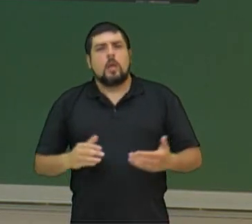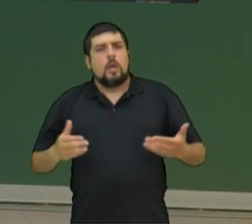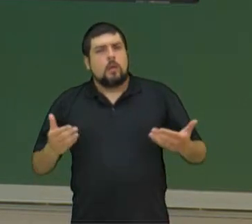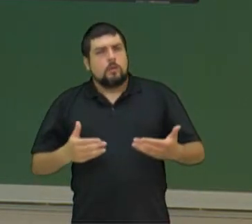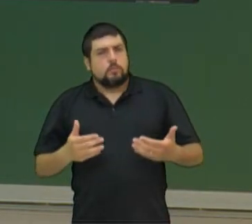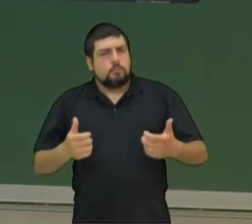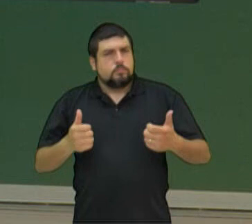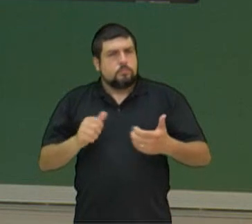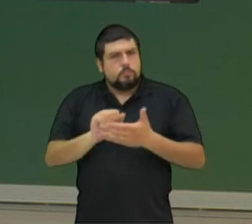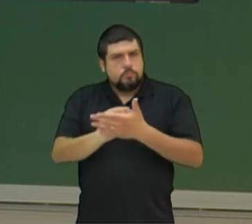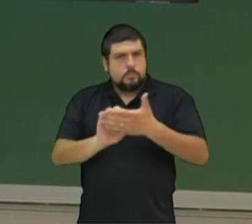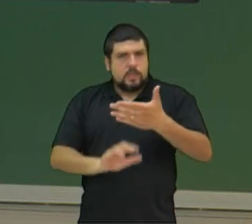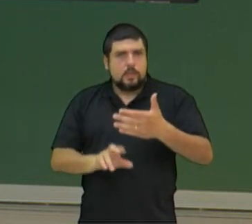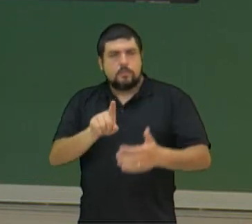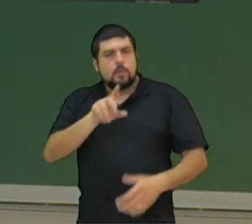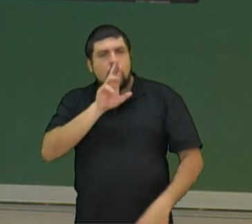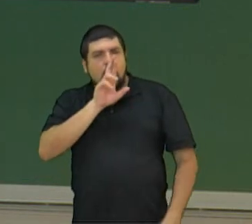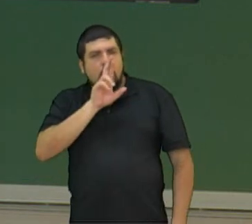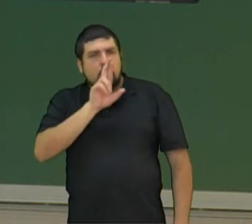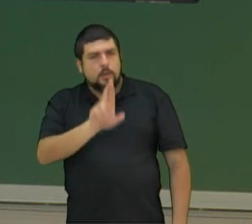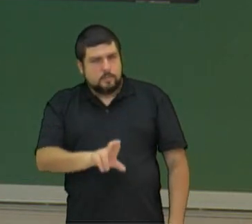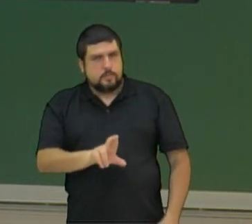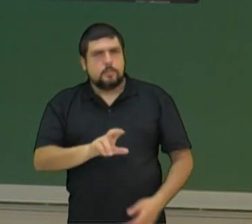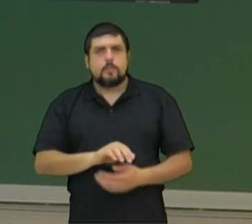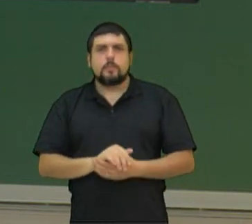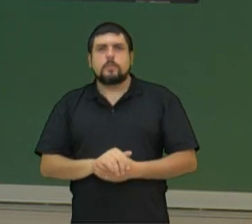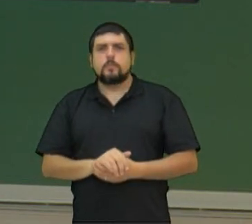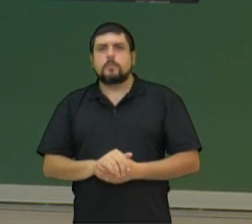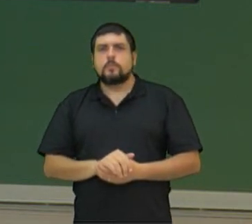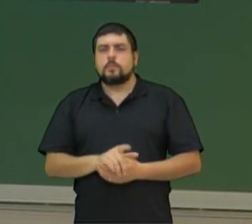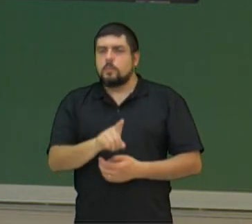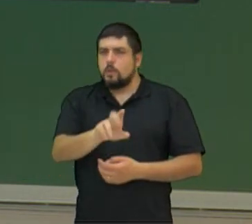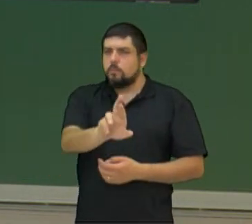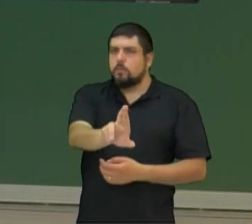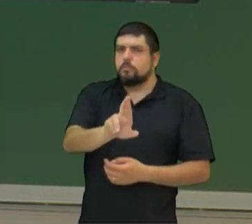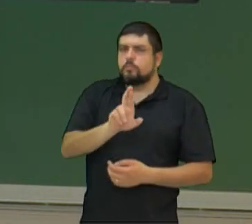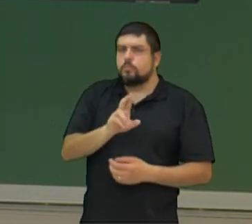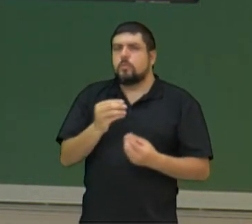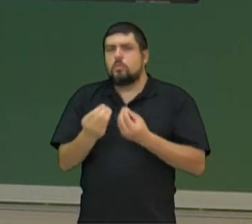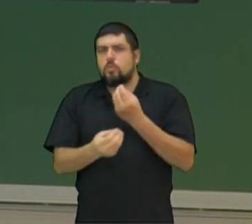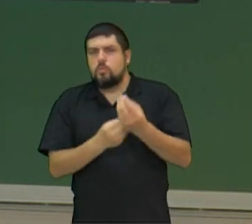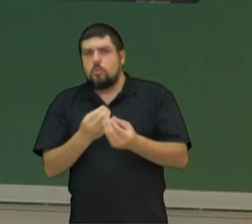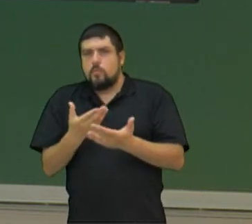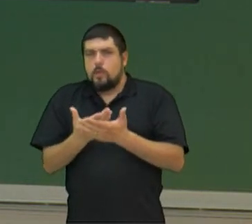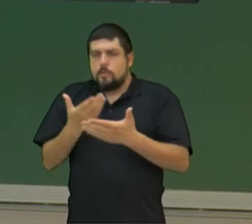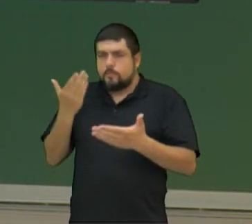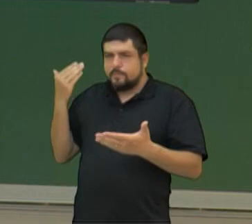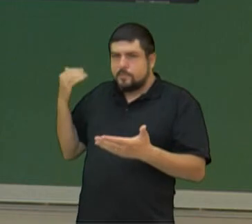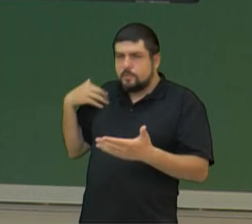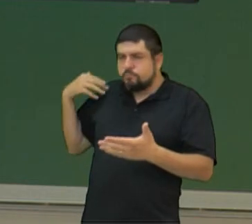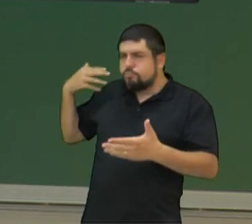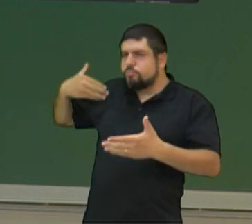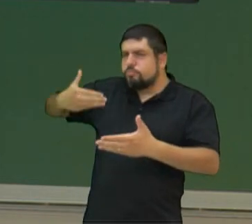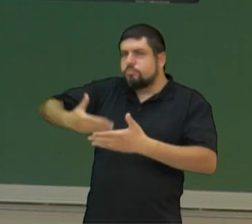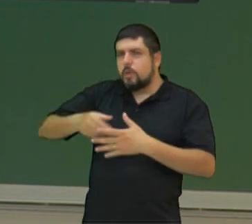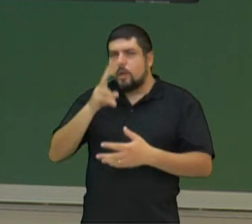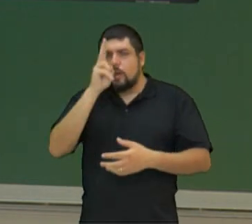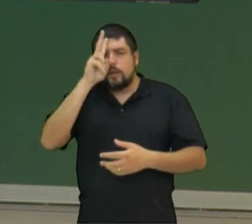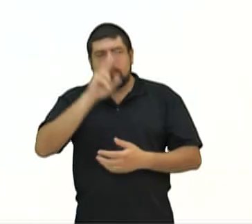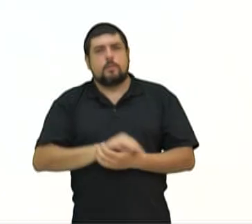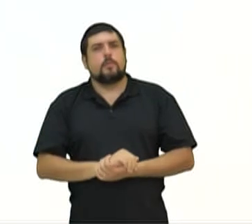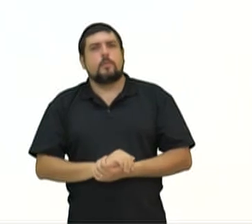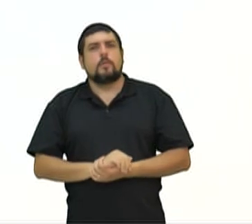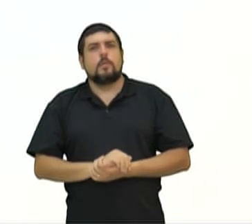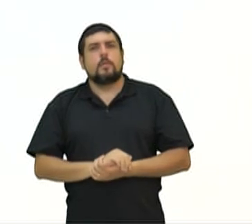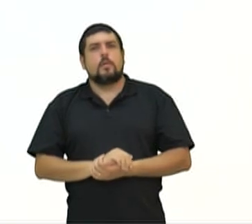você responder, né? Já que a gente relembrou aqui, com base também na aula passada. Vamos ver se você consegue responder aí.